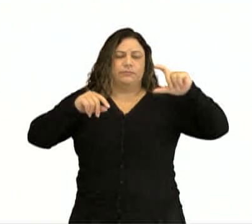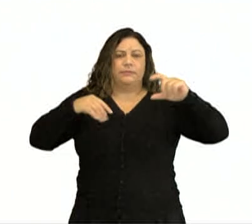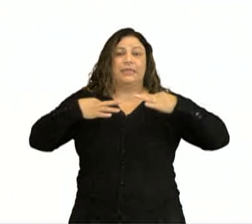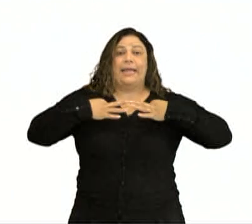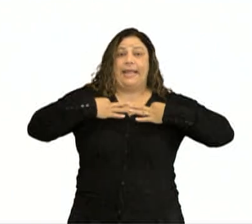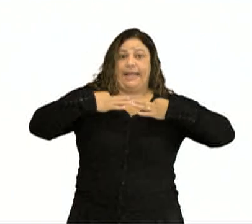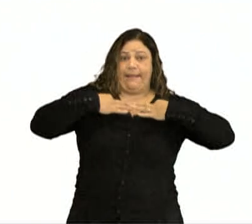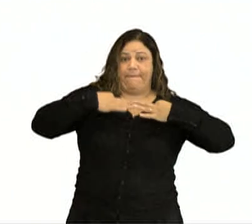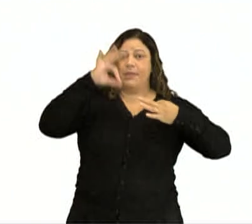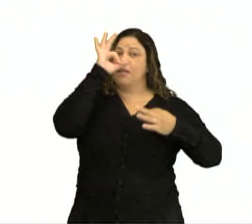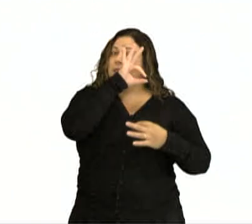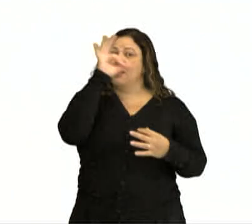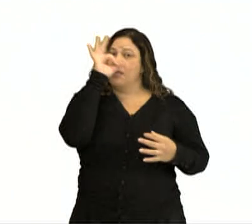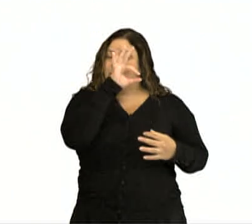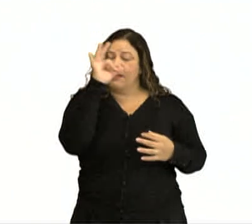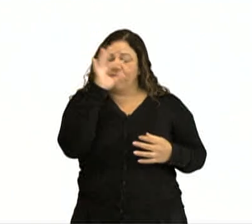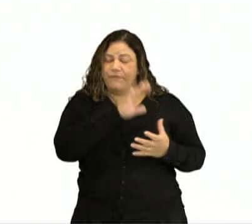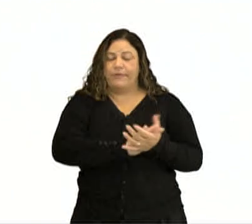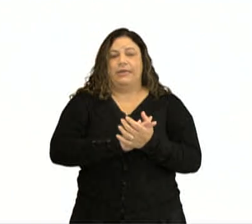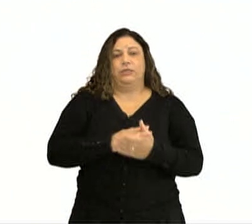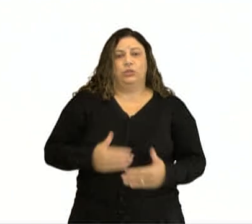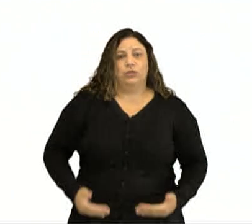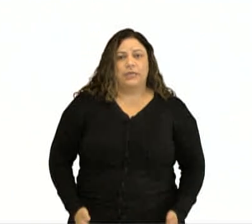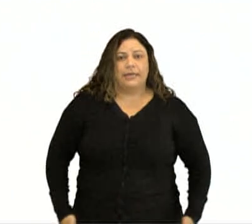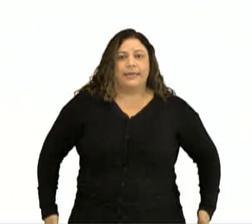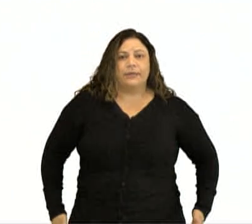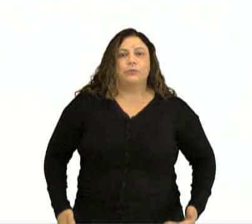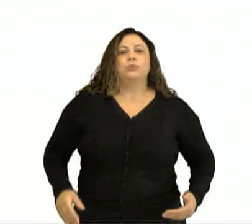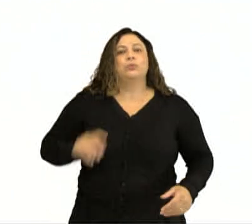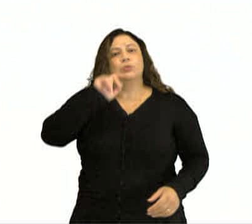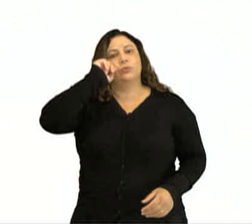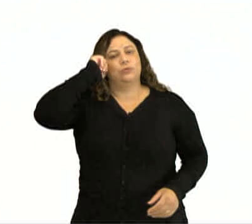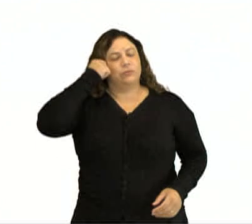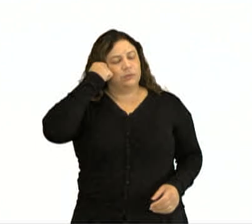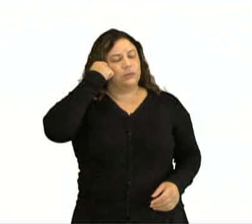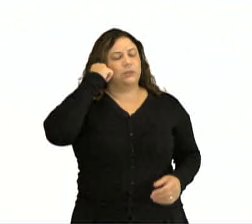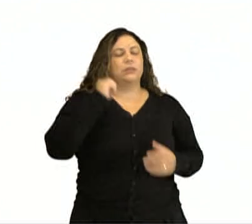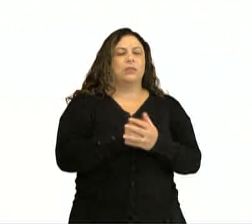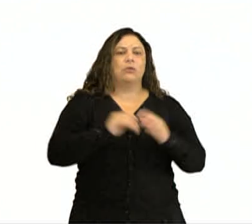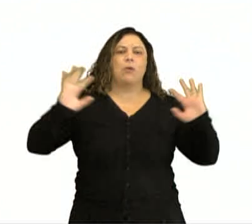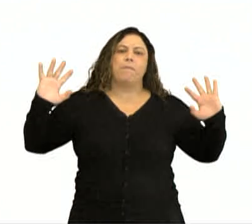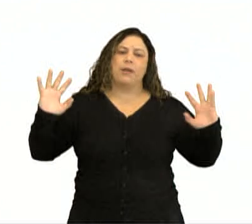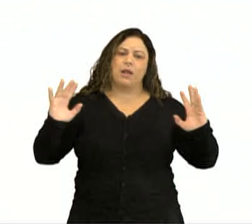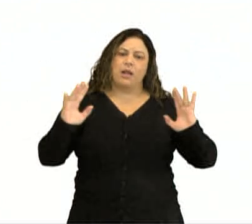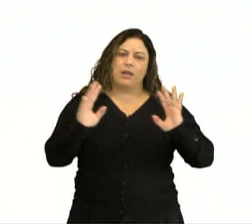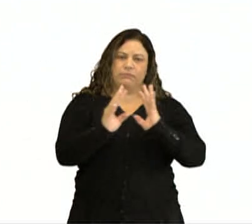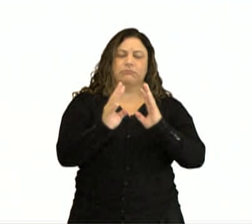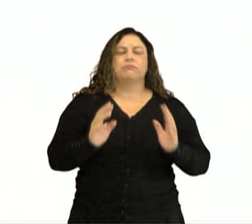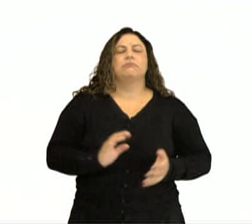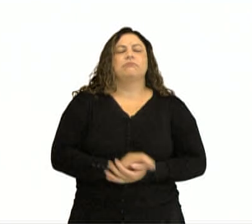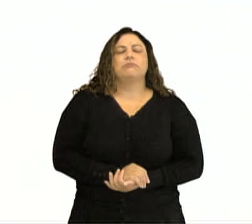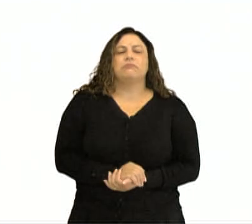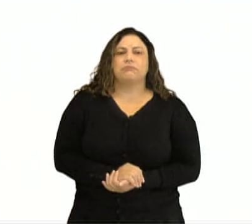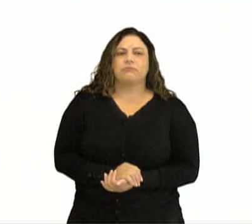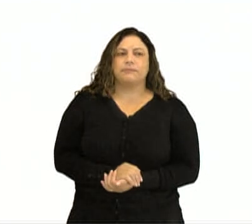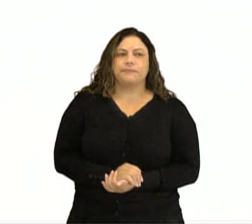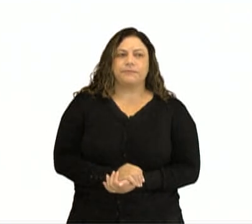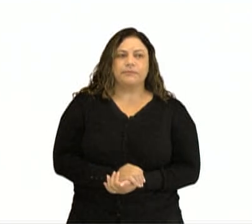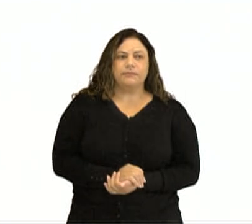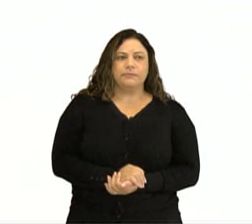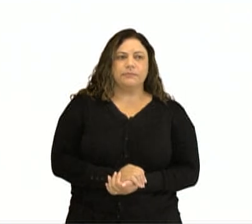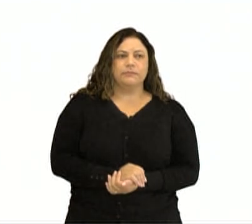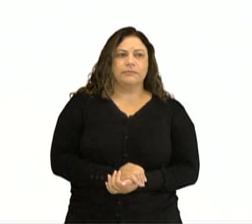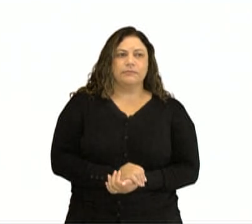Camisas verdes, calções negros, os jogadores que corriam, ok?